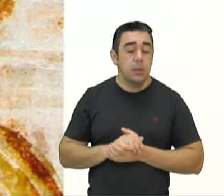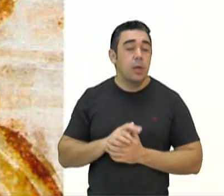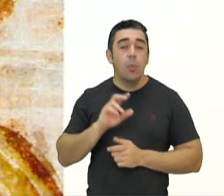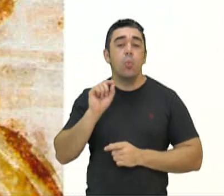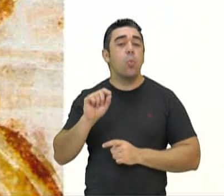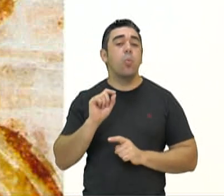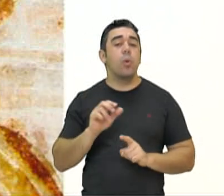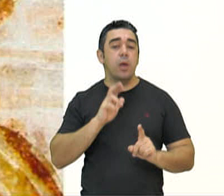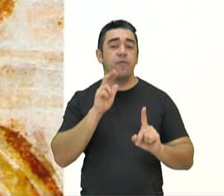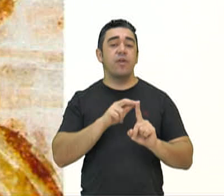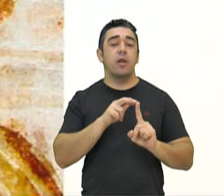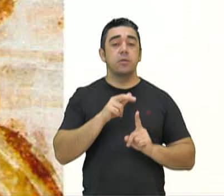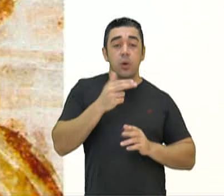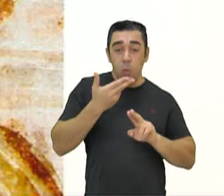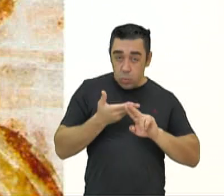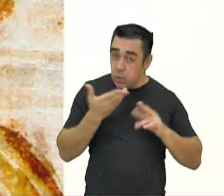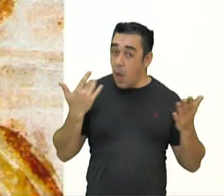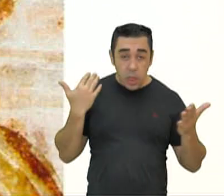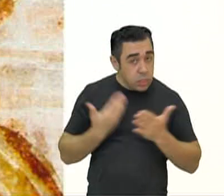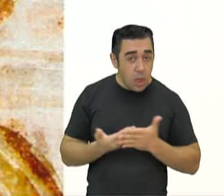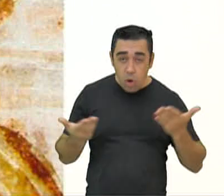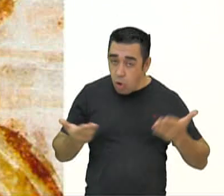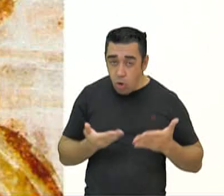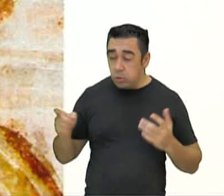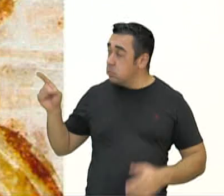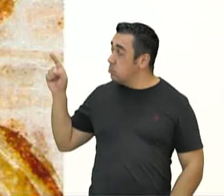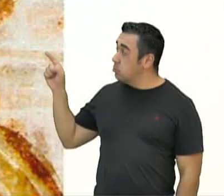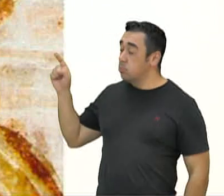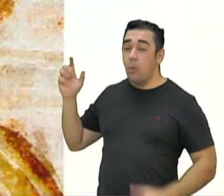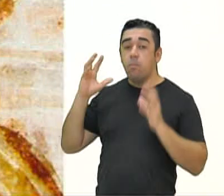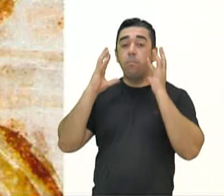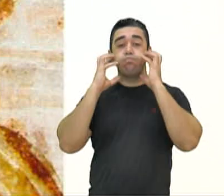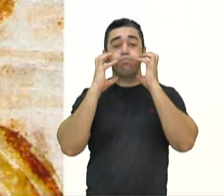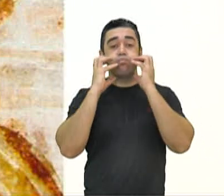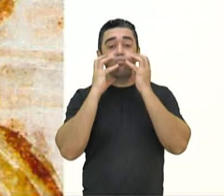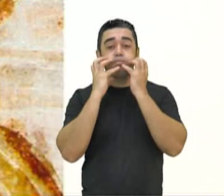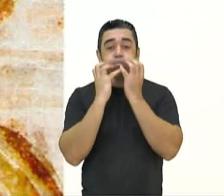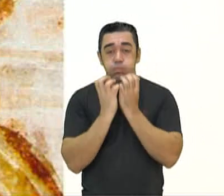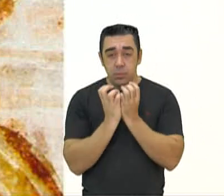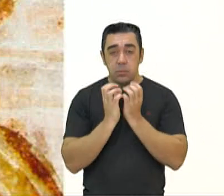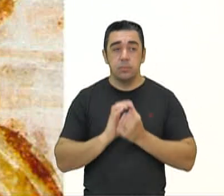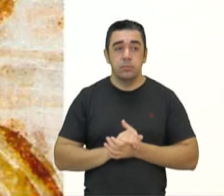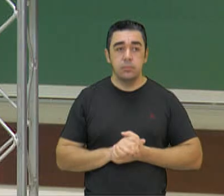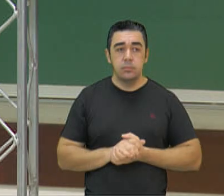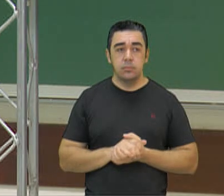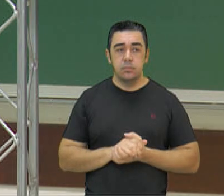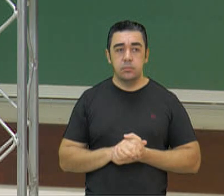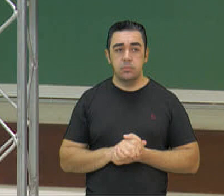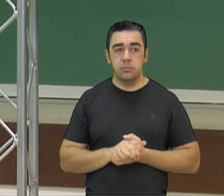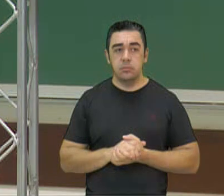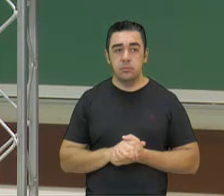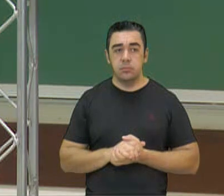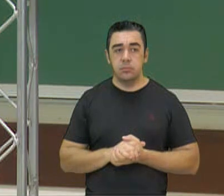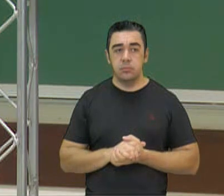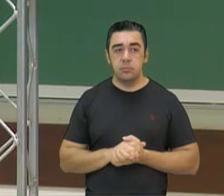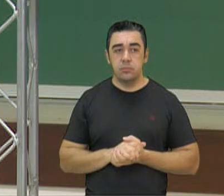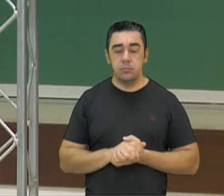artistas ainda usam essa referência aqui, Jesus Cristo barbado.